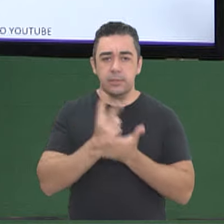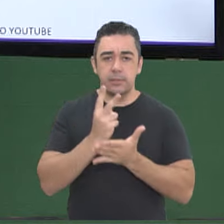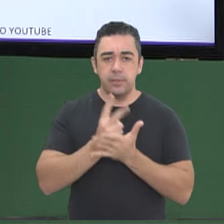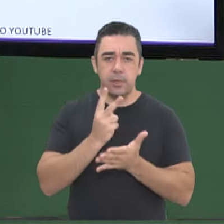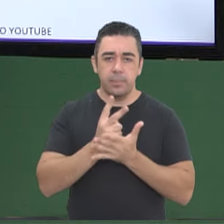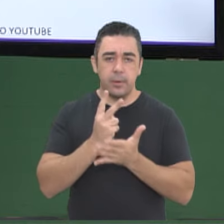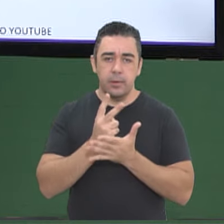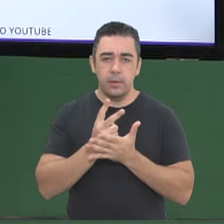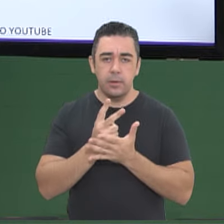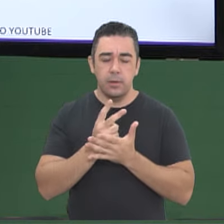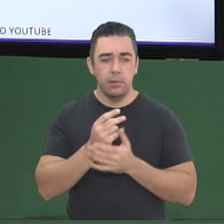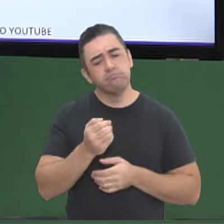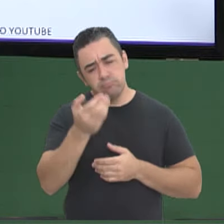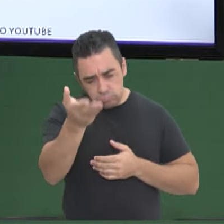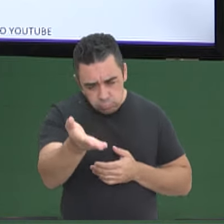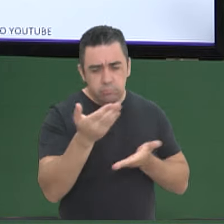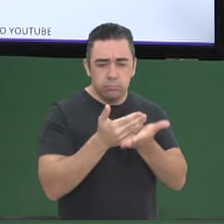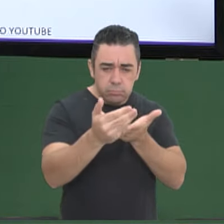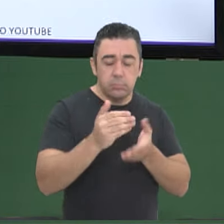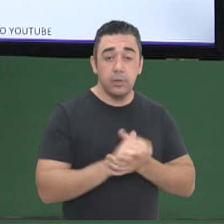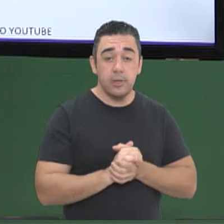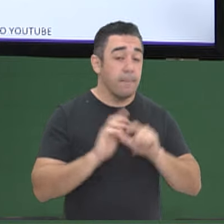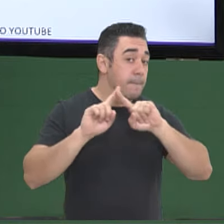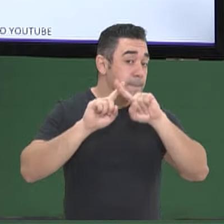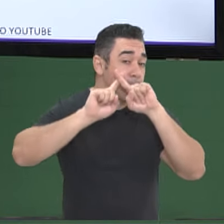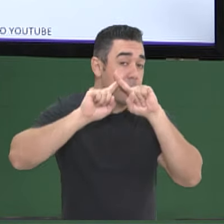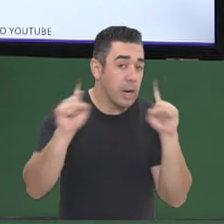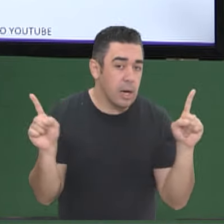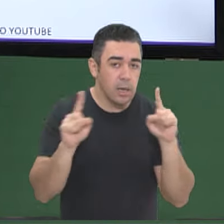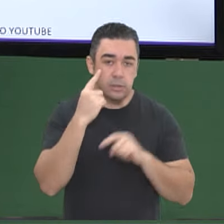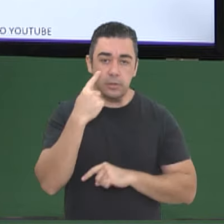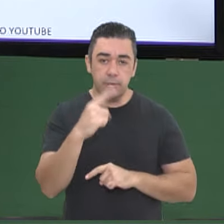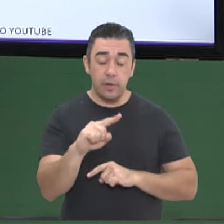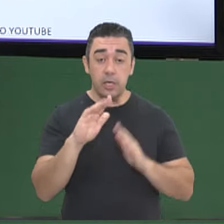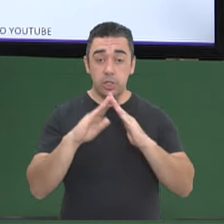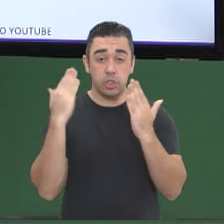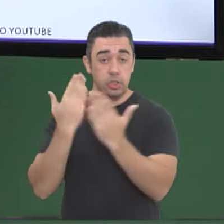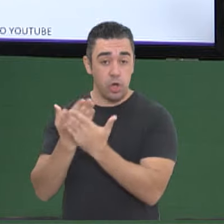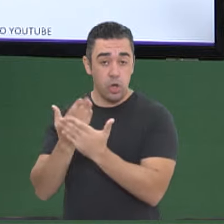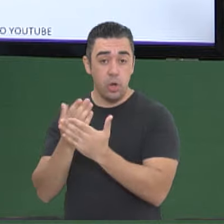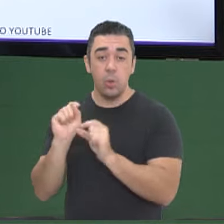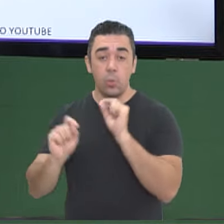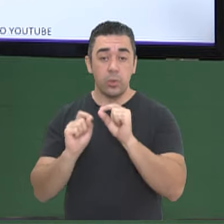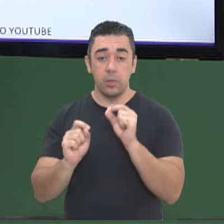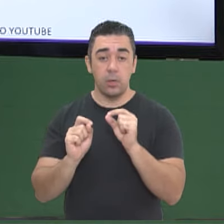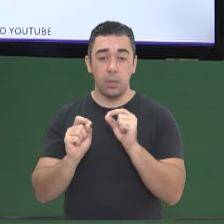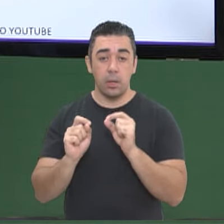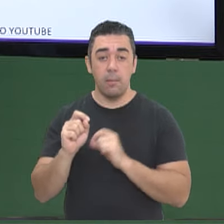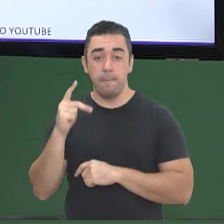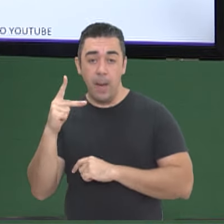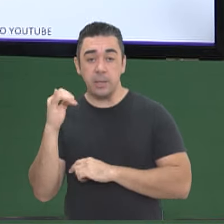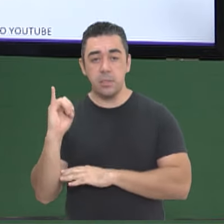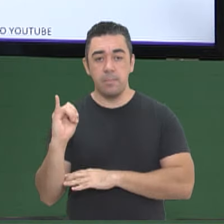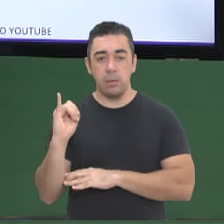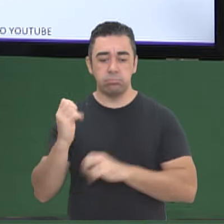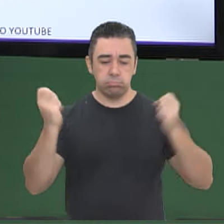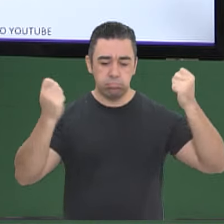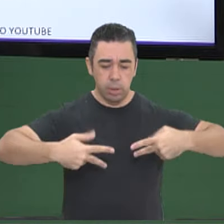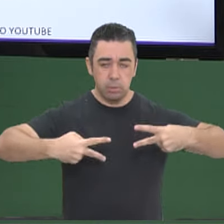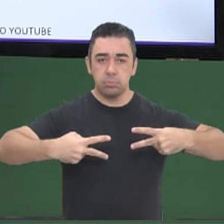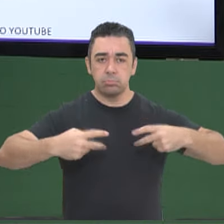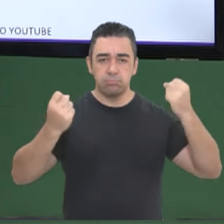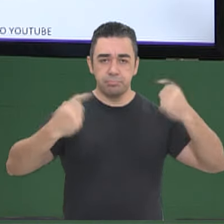cedem para o adversário começar. Mas o que mais a gente vê nas escolas é a questão do par ou ímpar, é uma